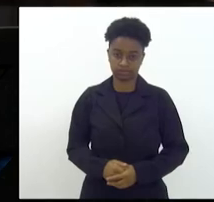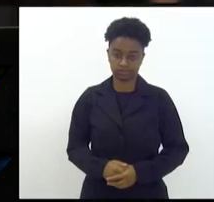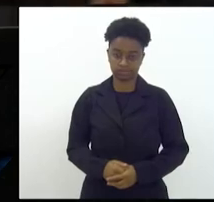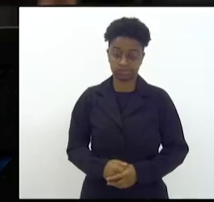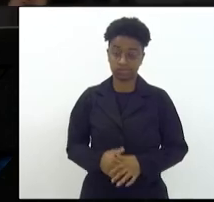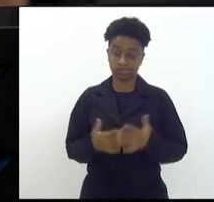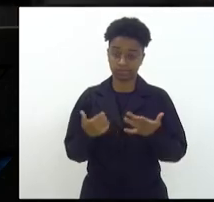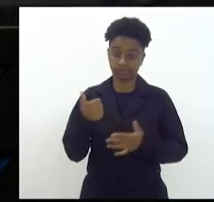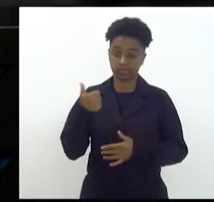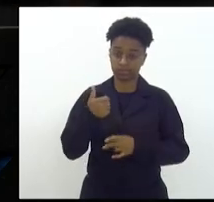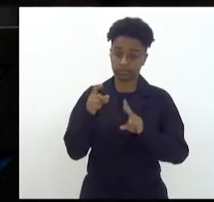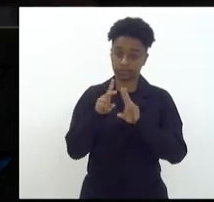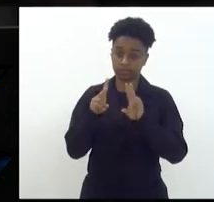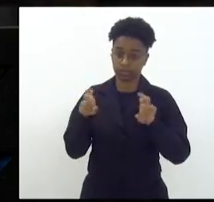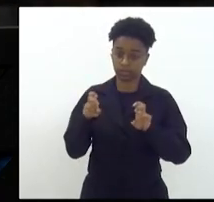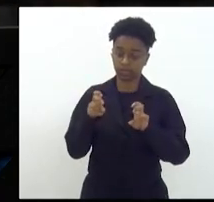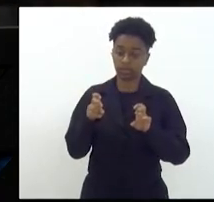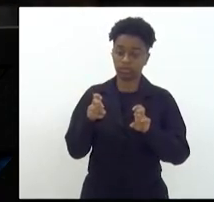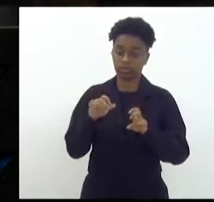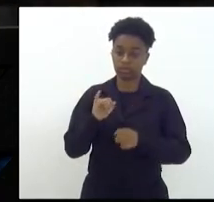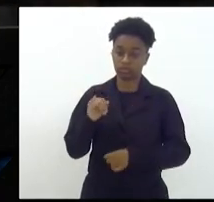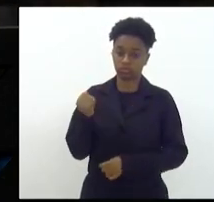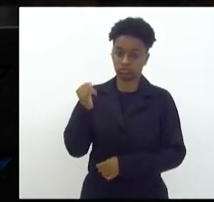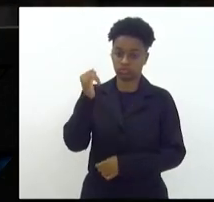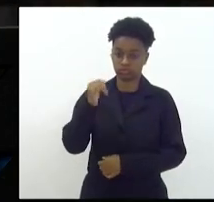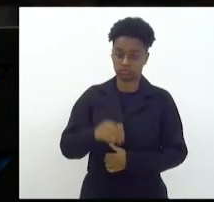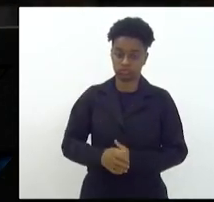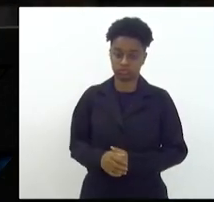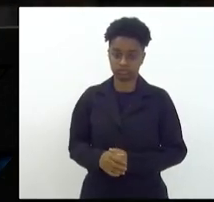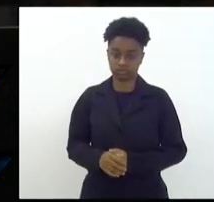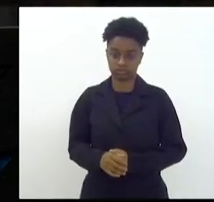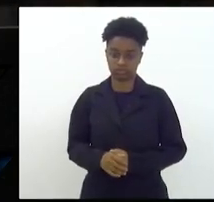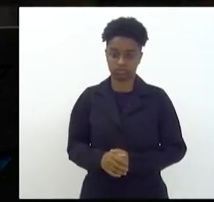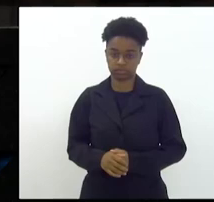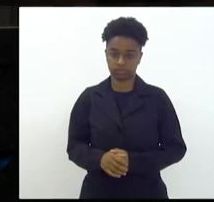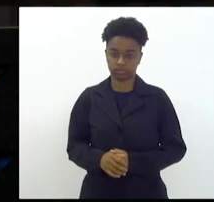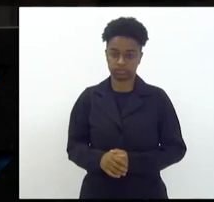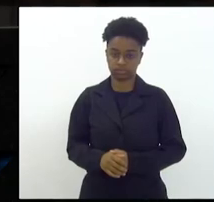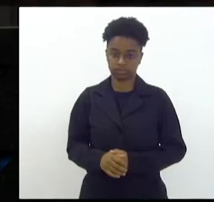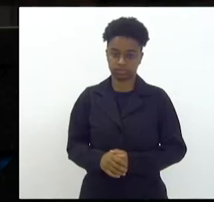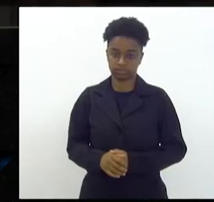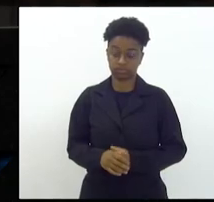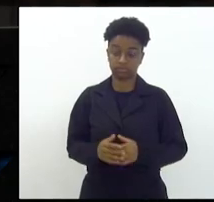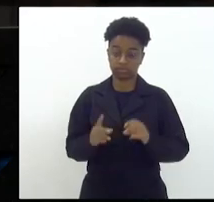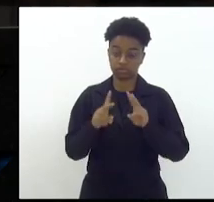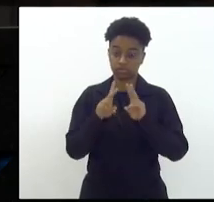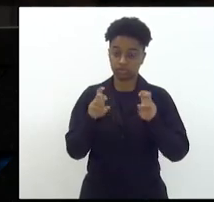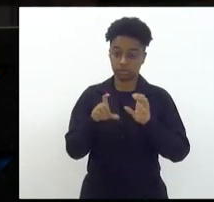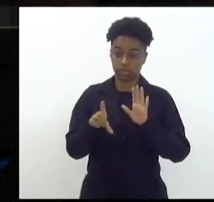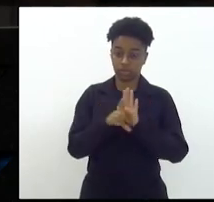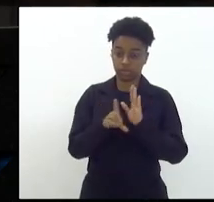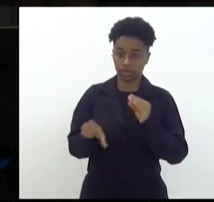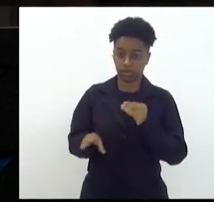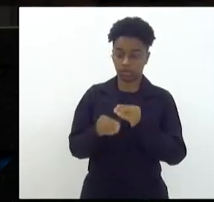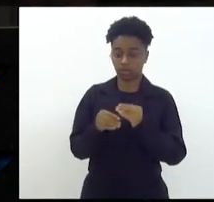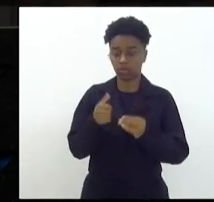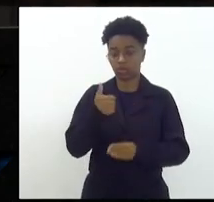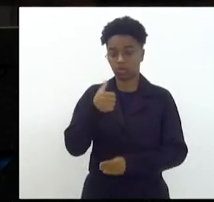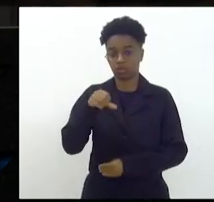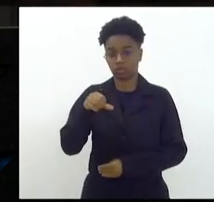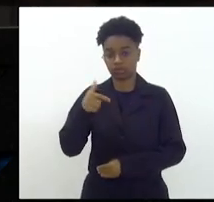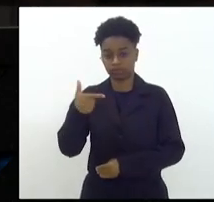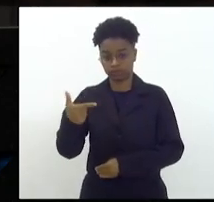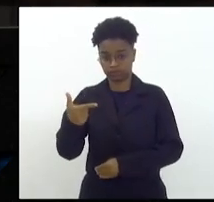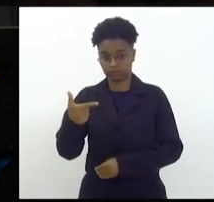em relação ao juros em relação a lei complementar 192